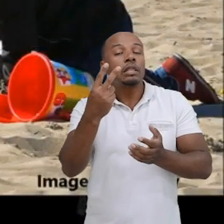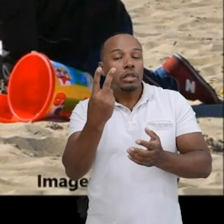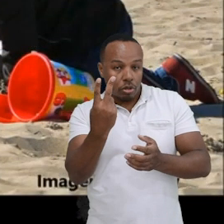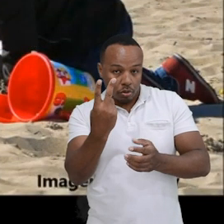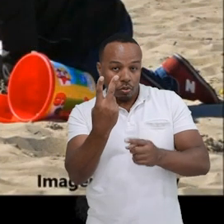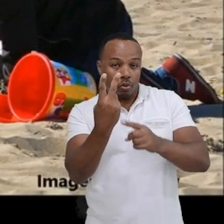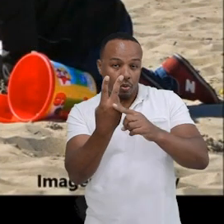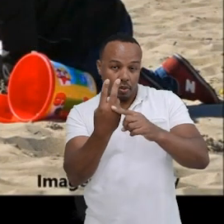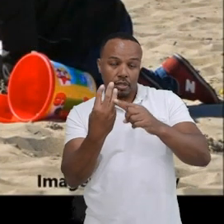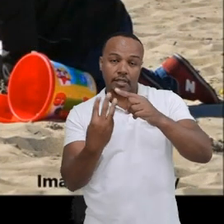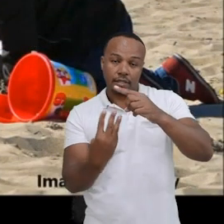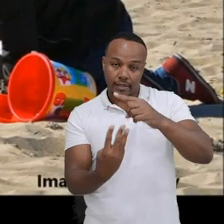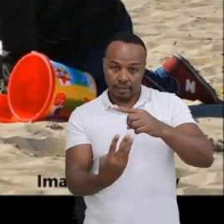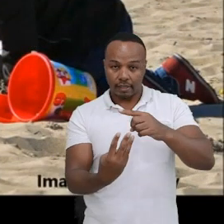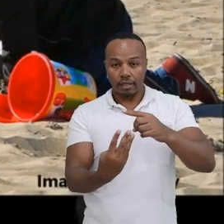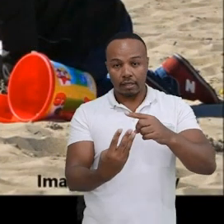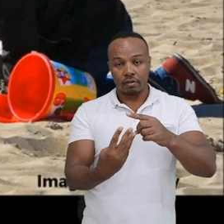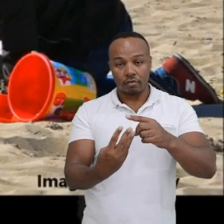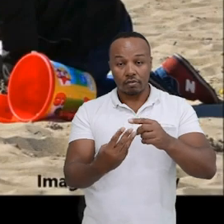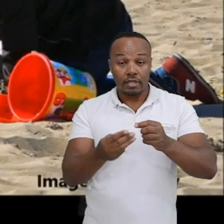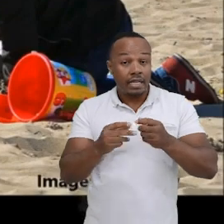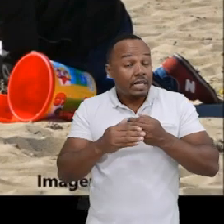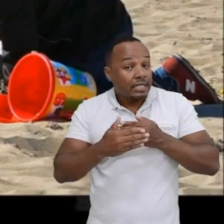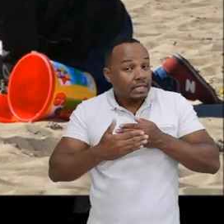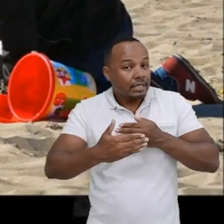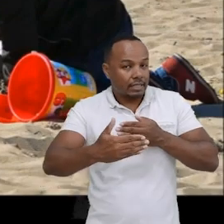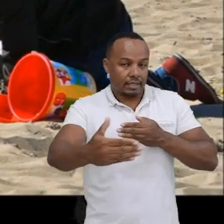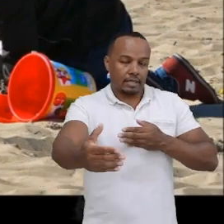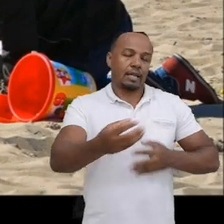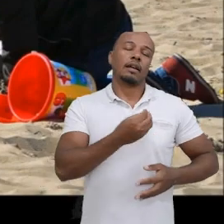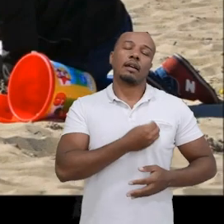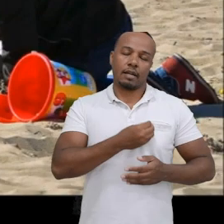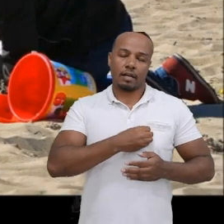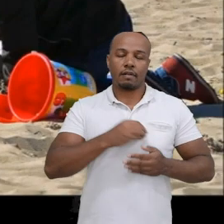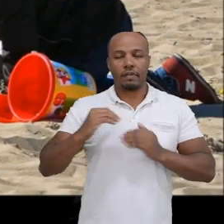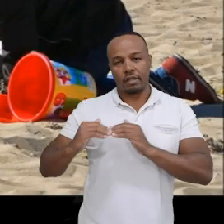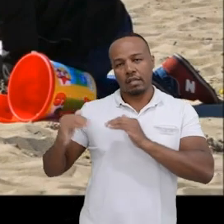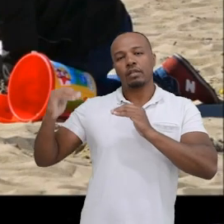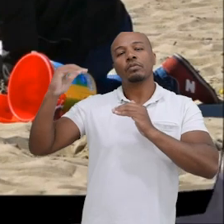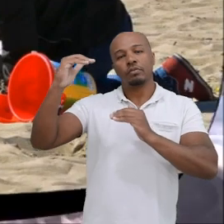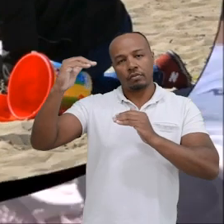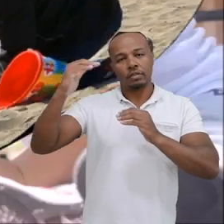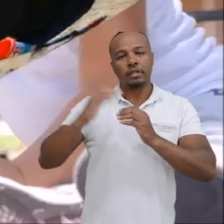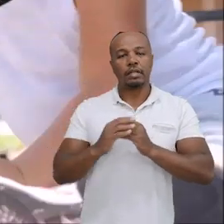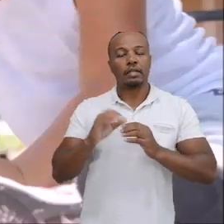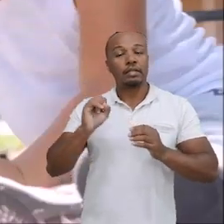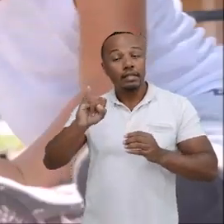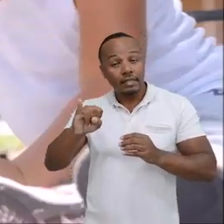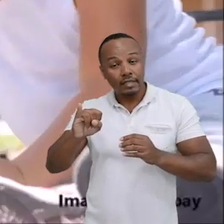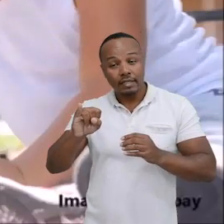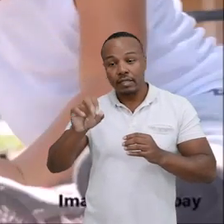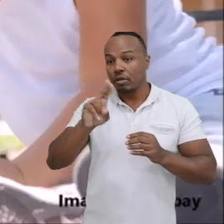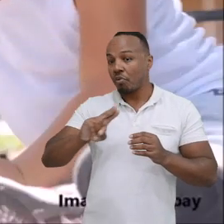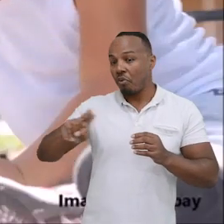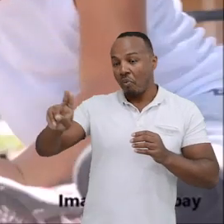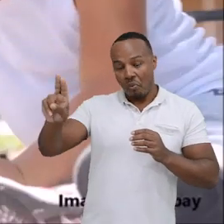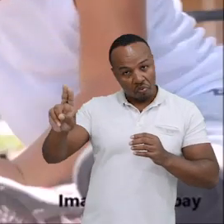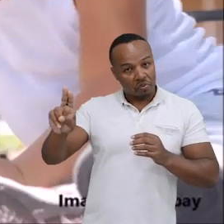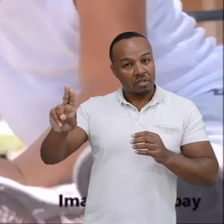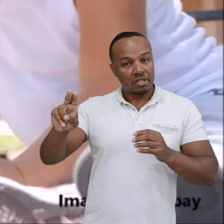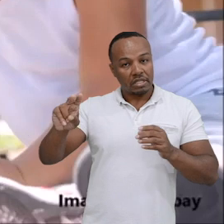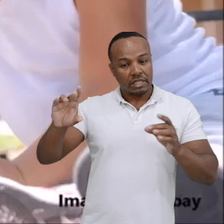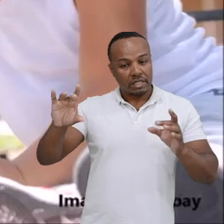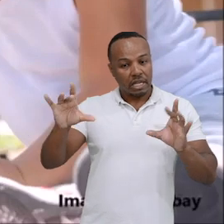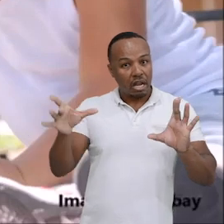deixados para a vida adulta. Isso quer dizer que, se não estivermos mais usando alguma conexão,